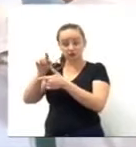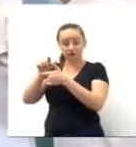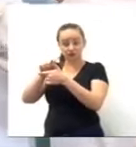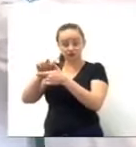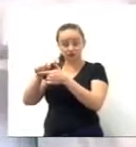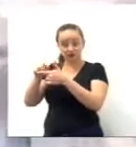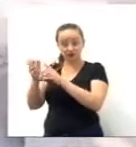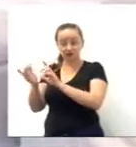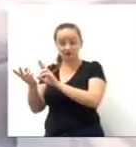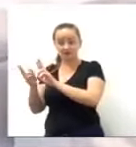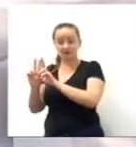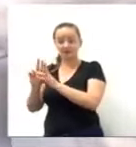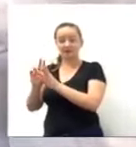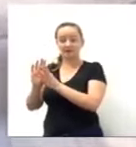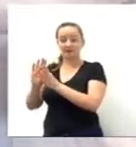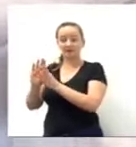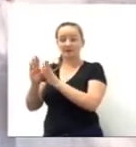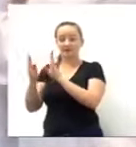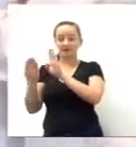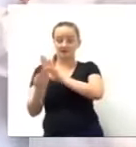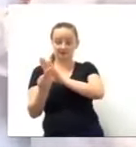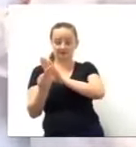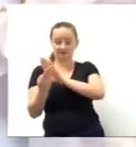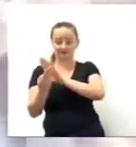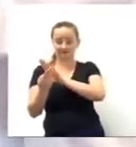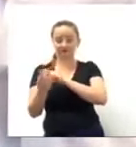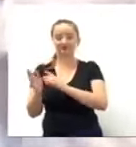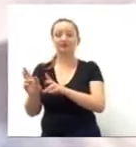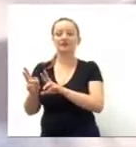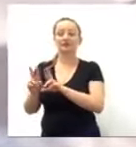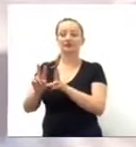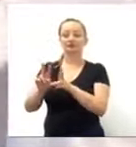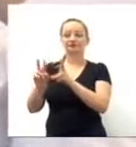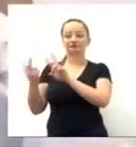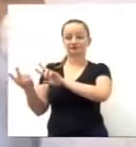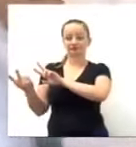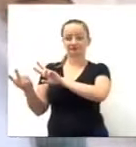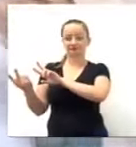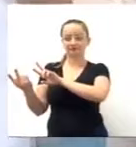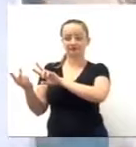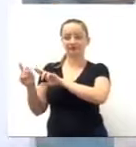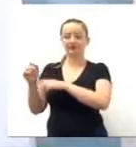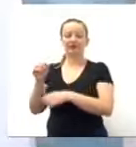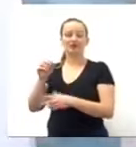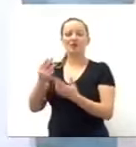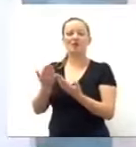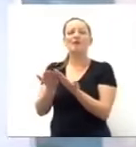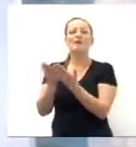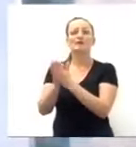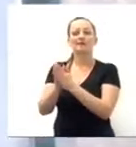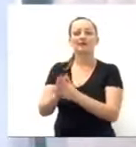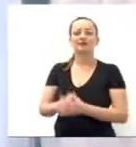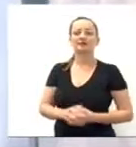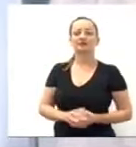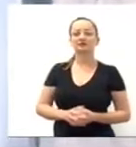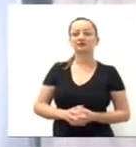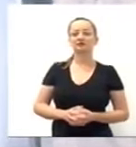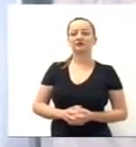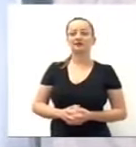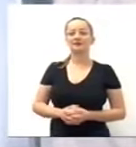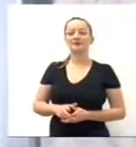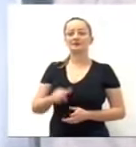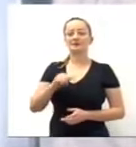e jogar para cá, tá? Vou transferir ele para cá, ó, como se eu dobrasse ele aqui ao meio. Então, eu vou